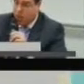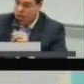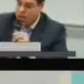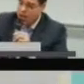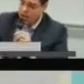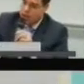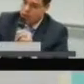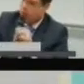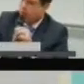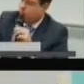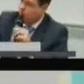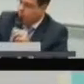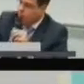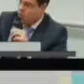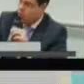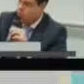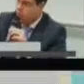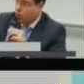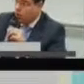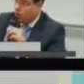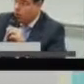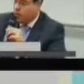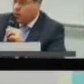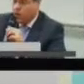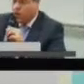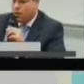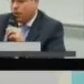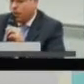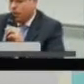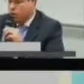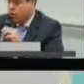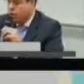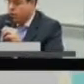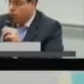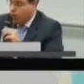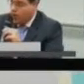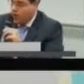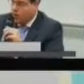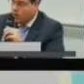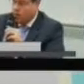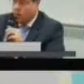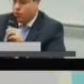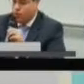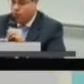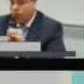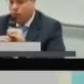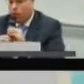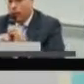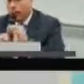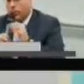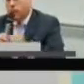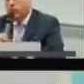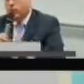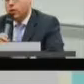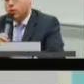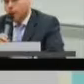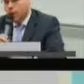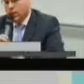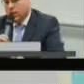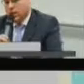cabeça e pescoço, e no serviço não tem fonoaudiologia. A norma exige. Como é que eu não tenho fonoaudiólogo lá